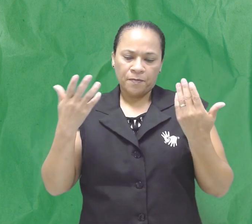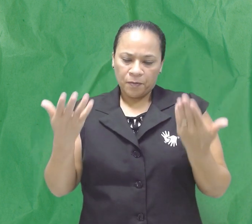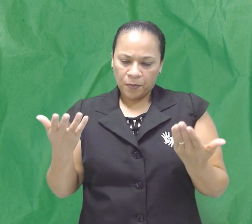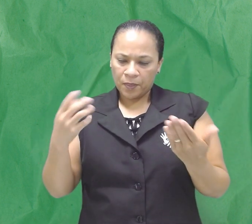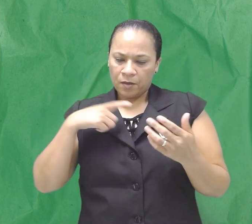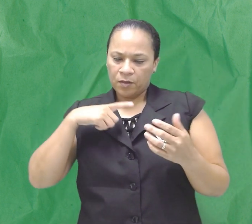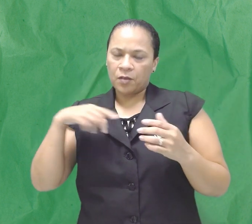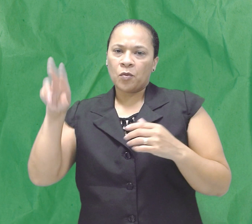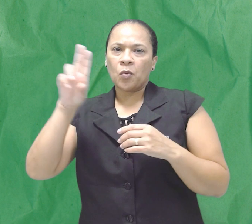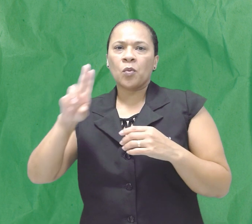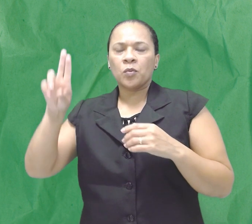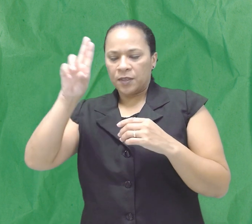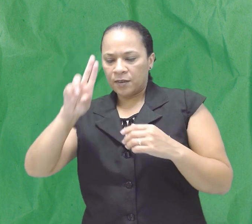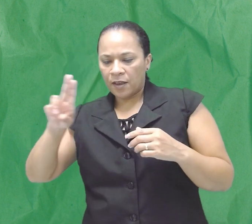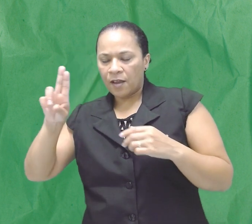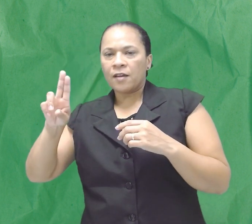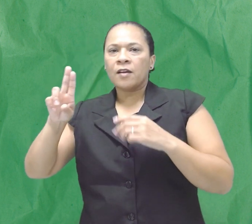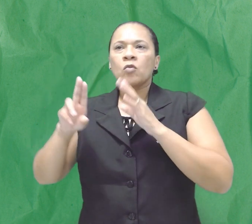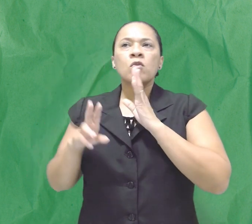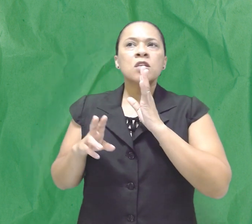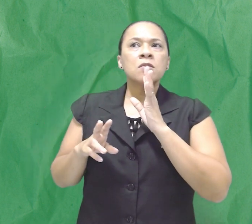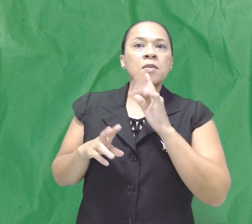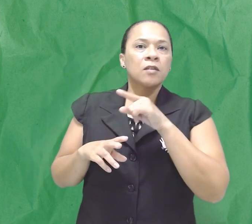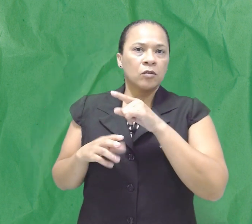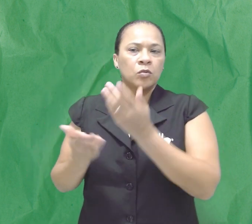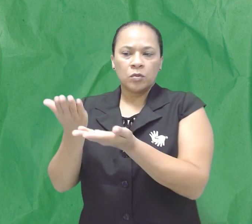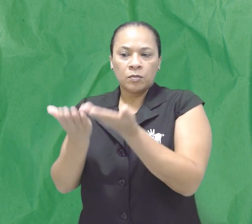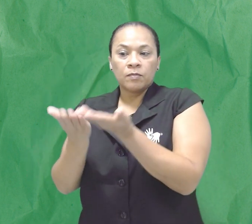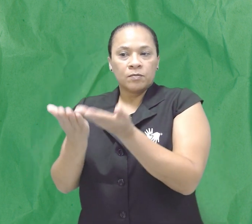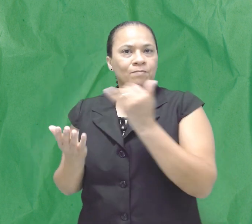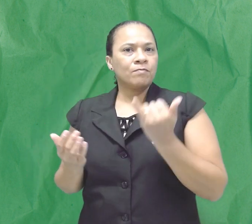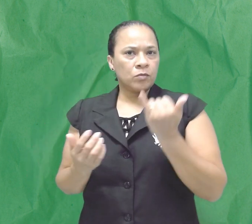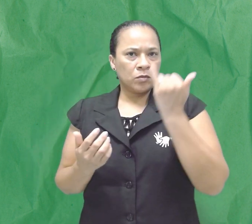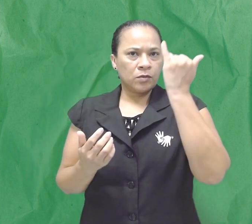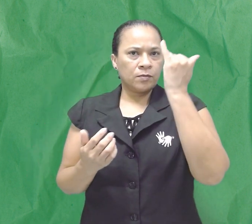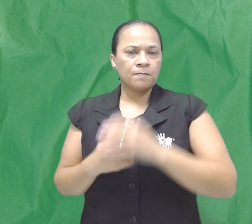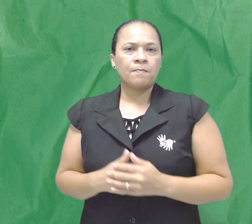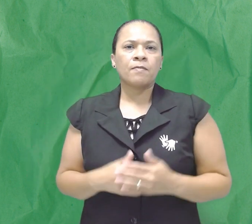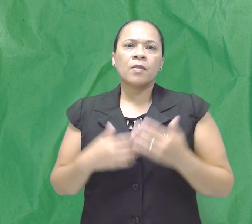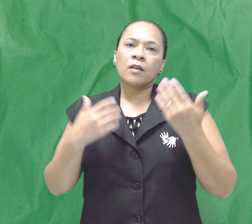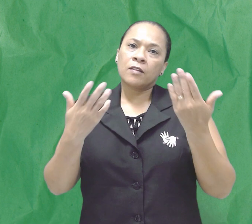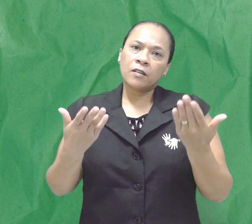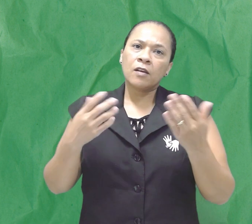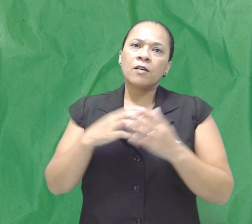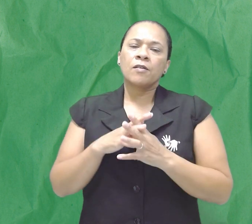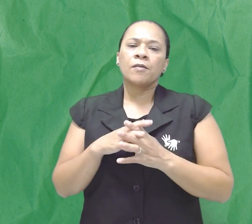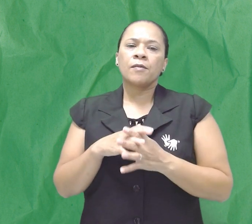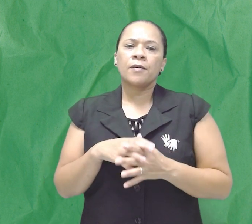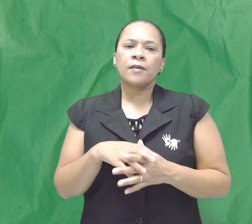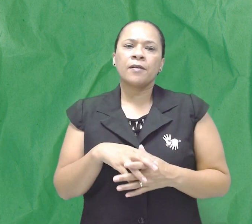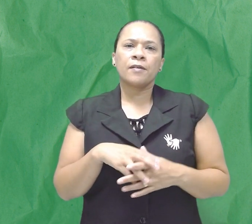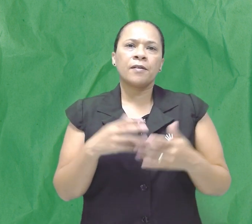um pouco de noção, né, de conhecimento nesse processo de pesagem, como que ele é feito. Claro que, como eu estou